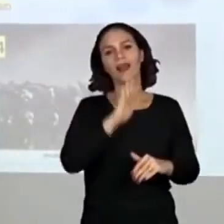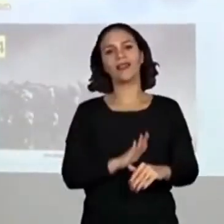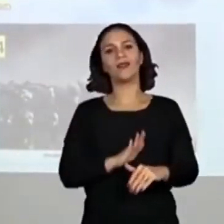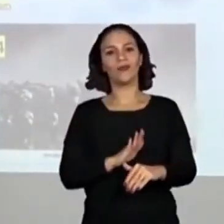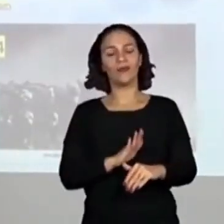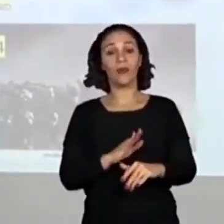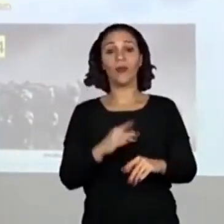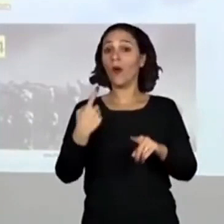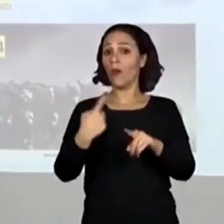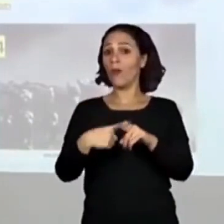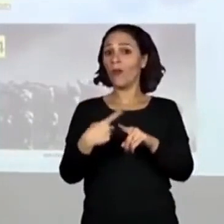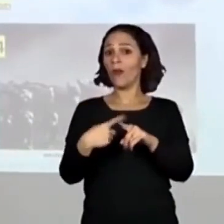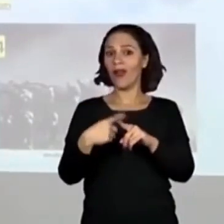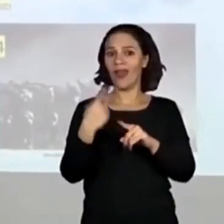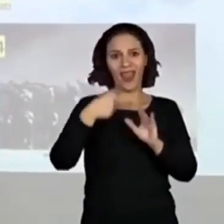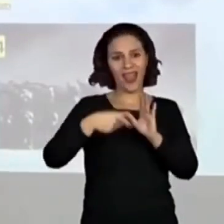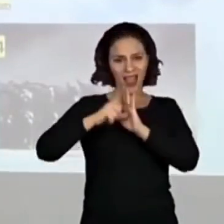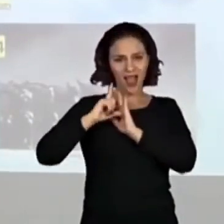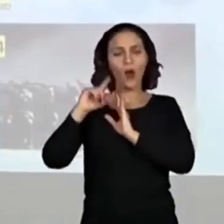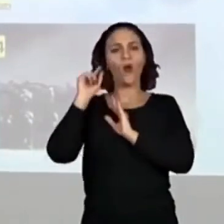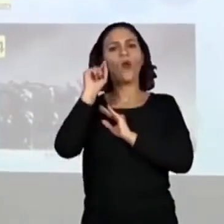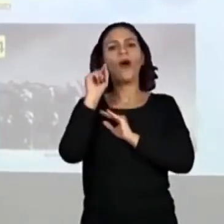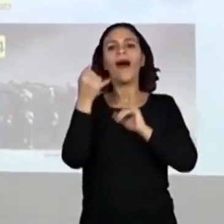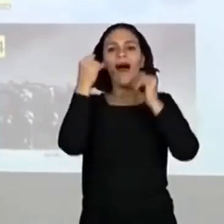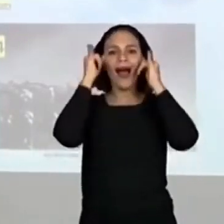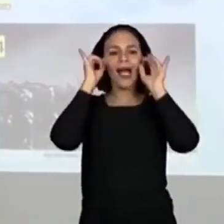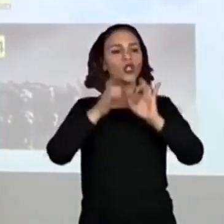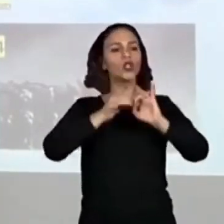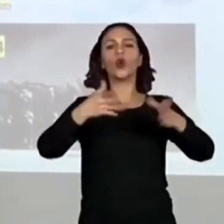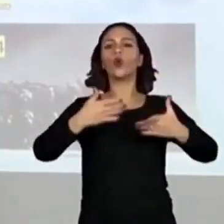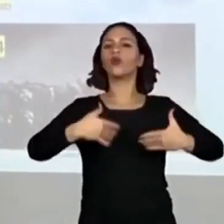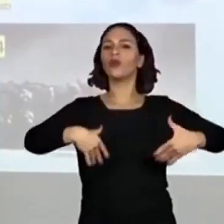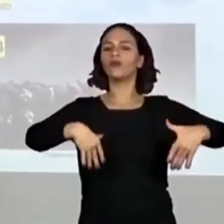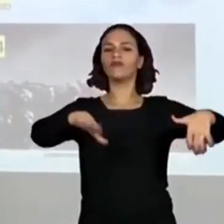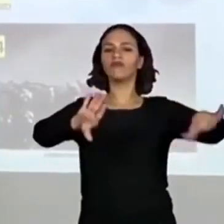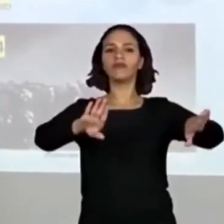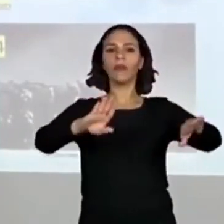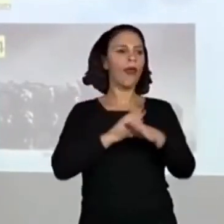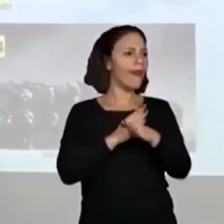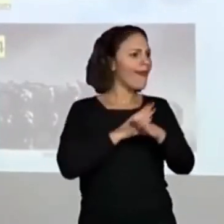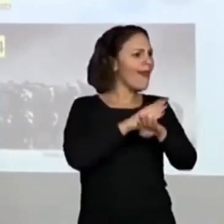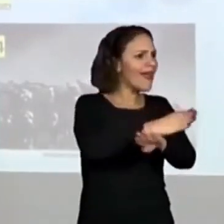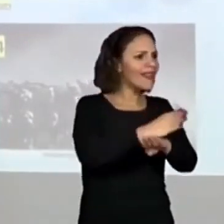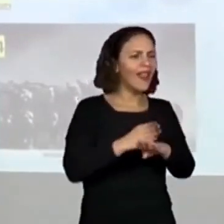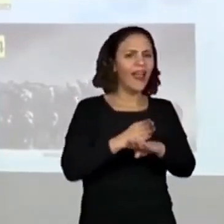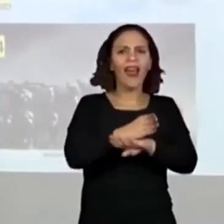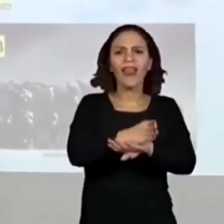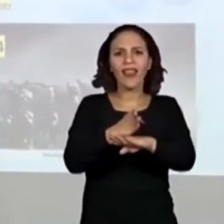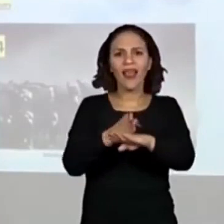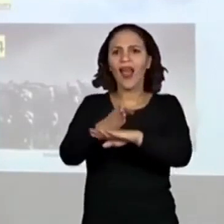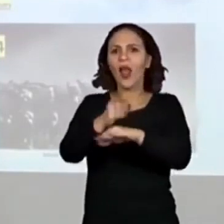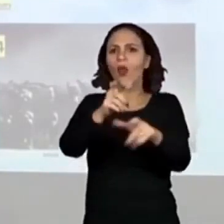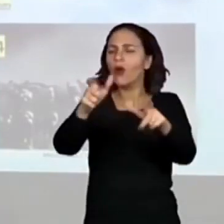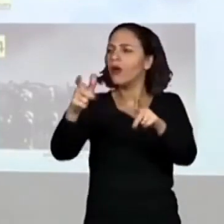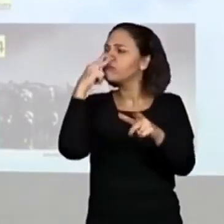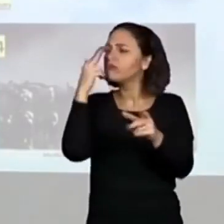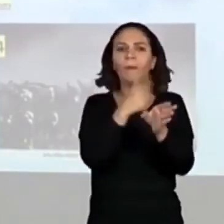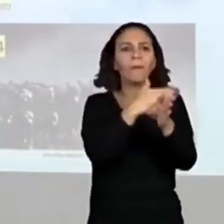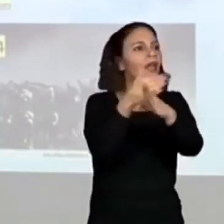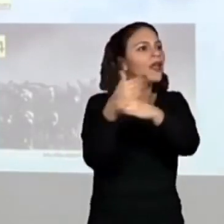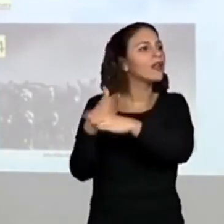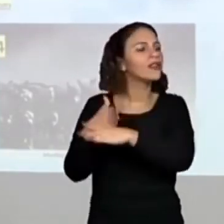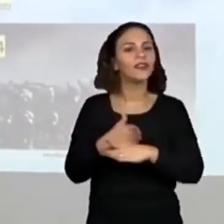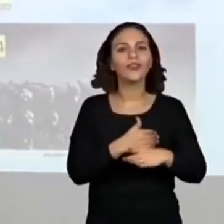em muitos casos, o gado era criado solto, ele entrava pelo território adentro e acabava se perdendo, e